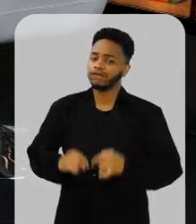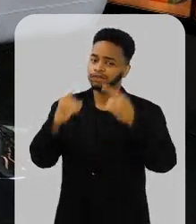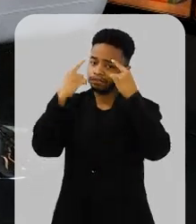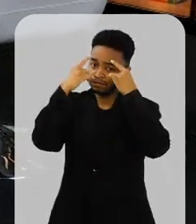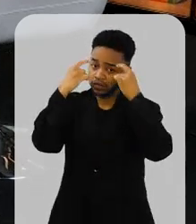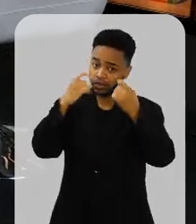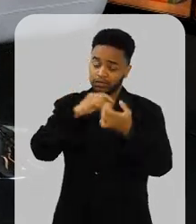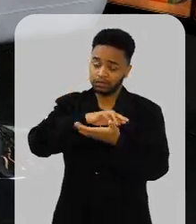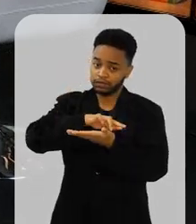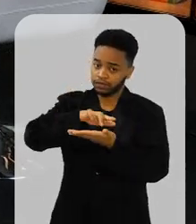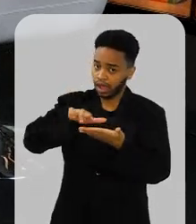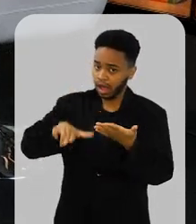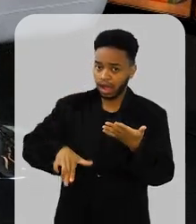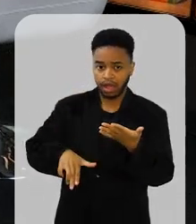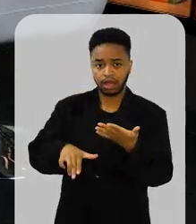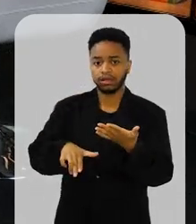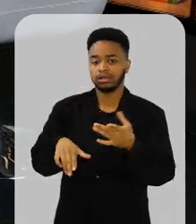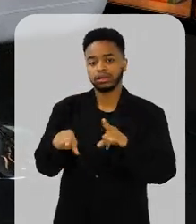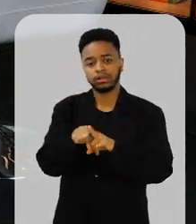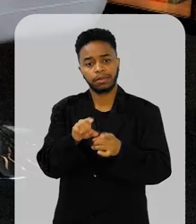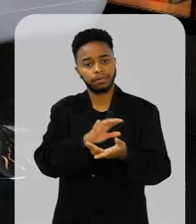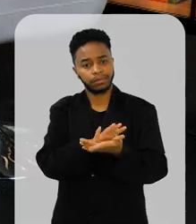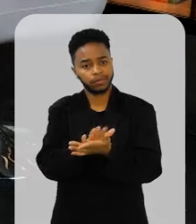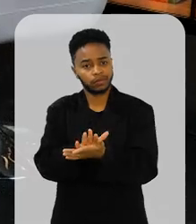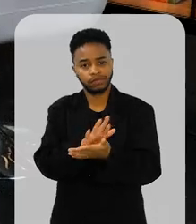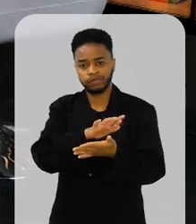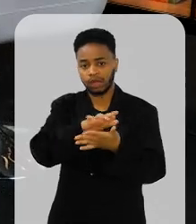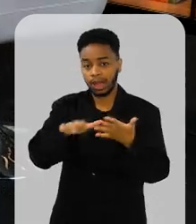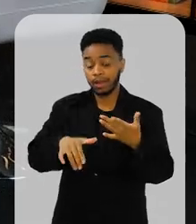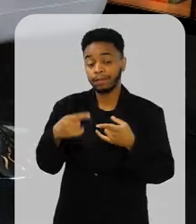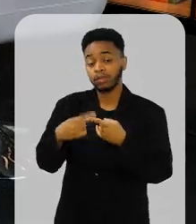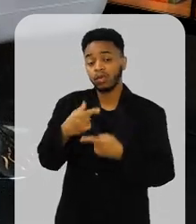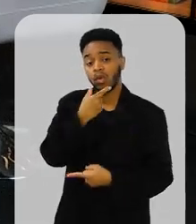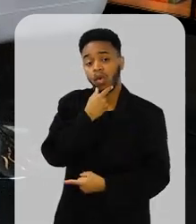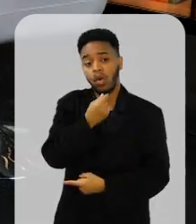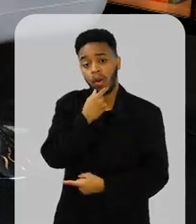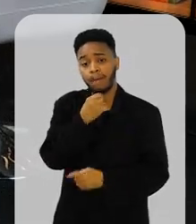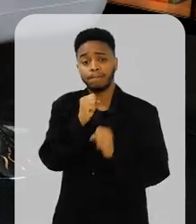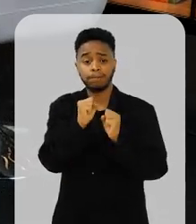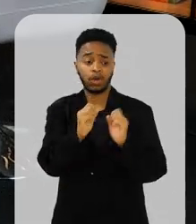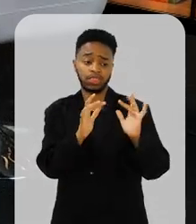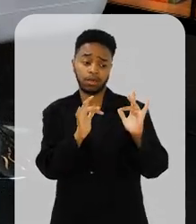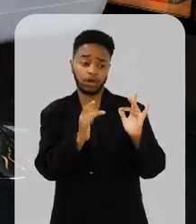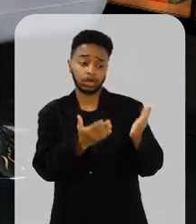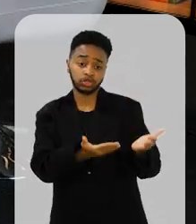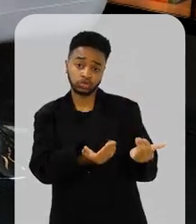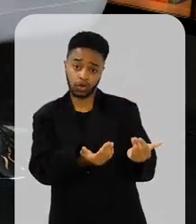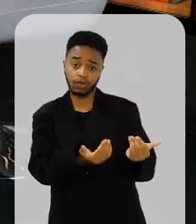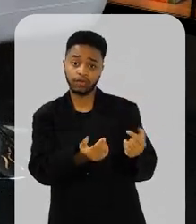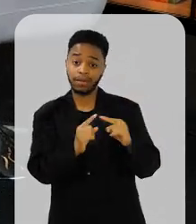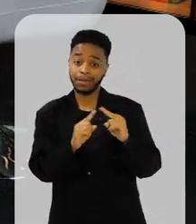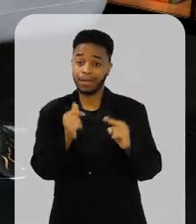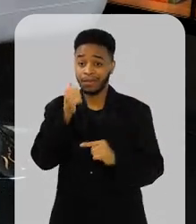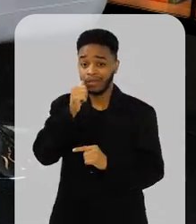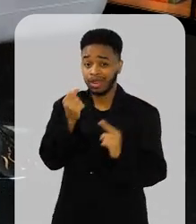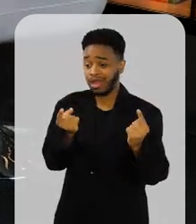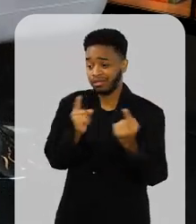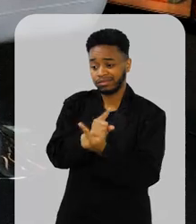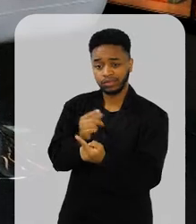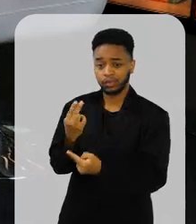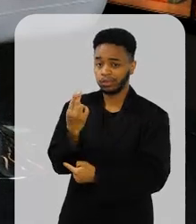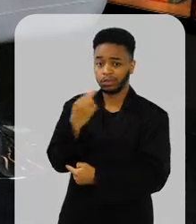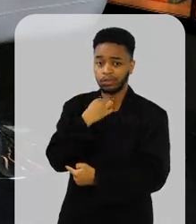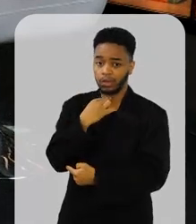de violência e preconceito. Né? O homem pode namorar uma mais nova. Uma sociedade machista,